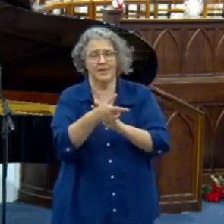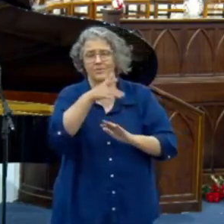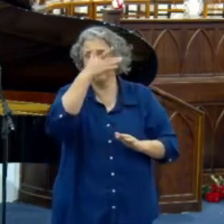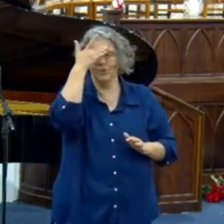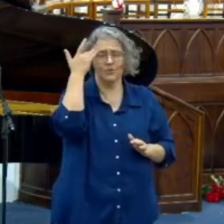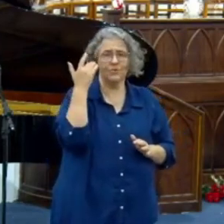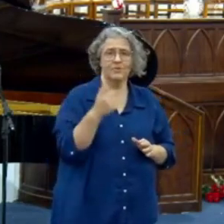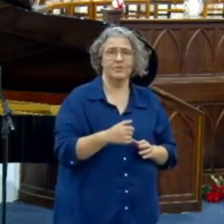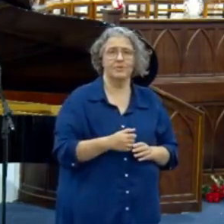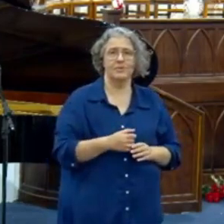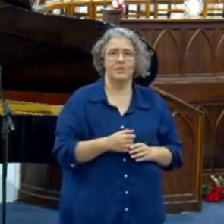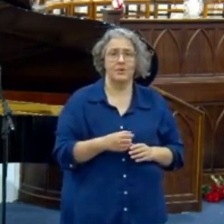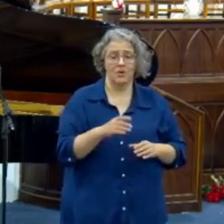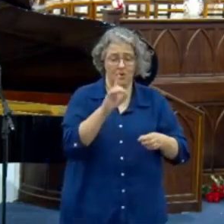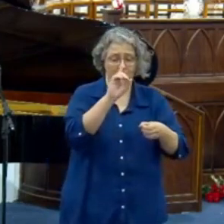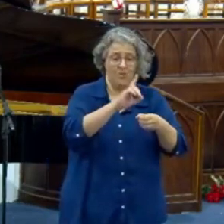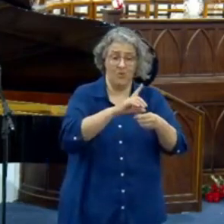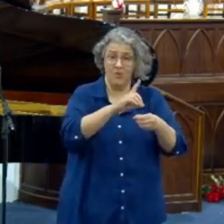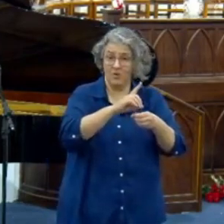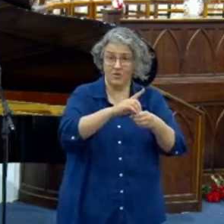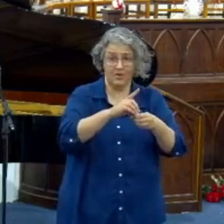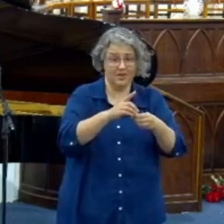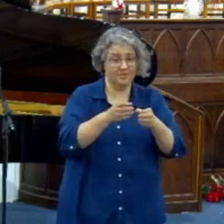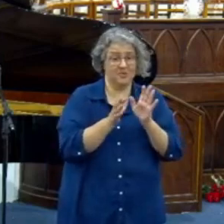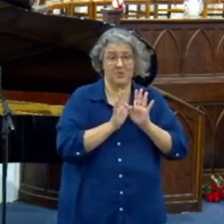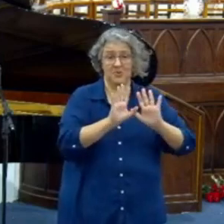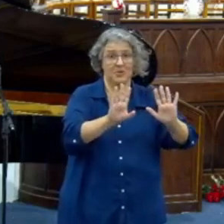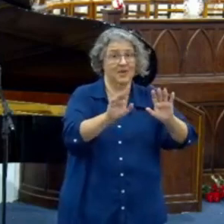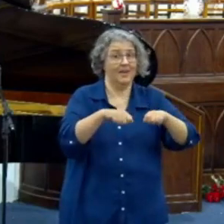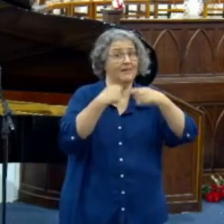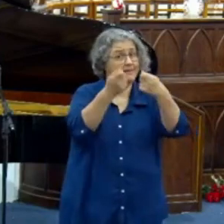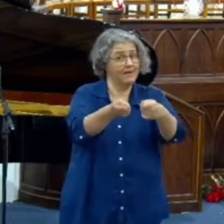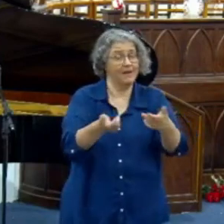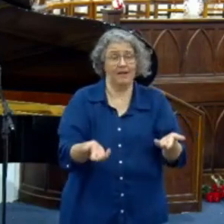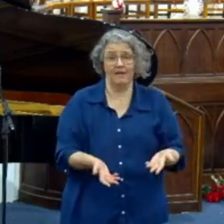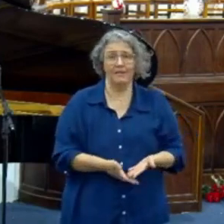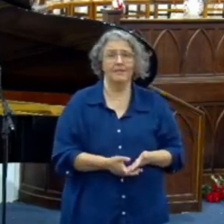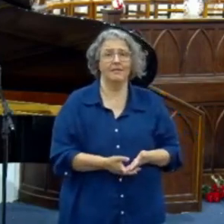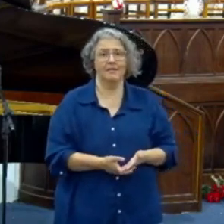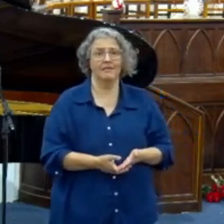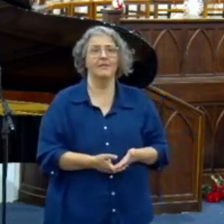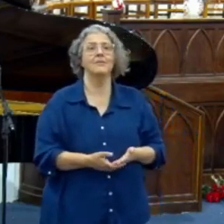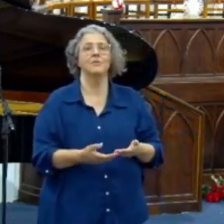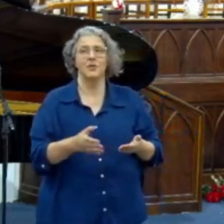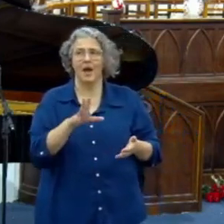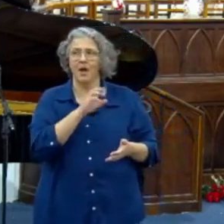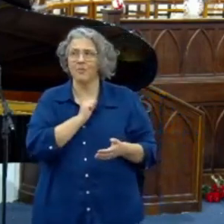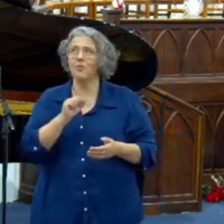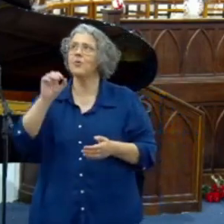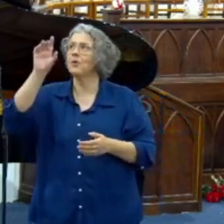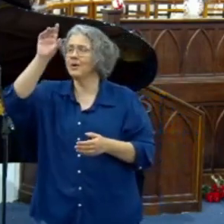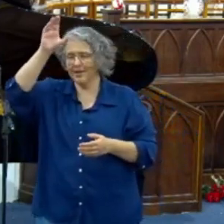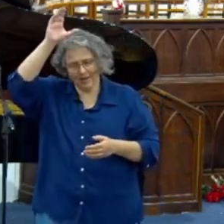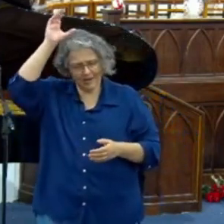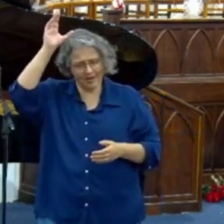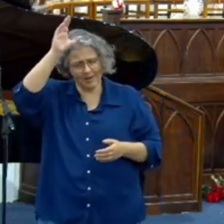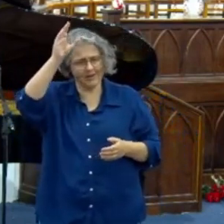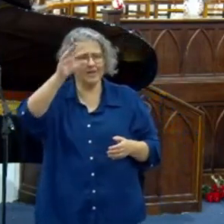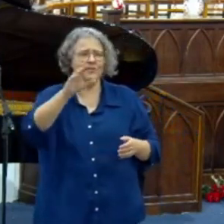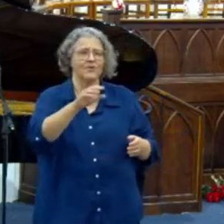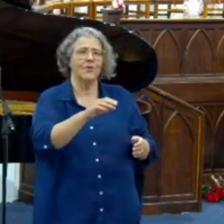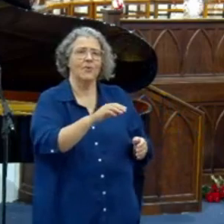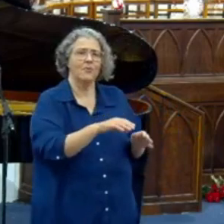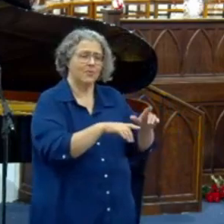quer entregar o seu dízimo, que são 10% daquilo que ele recebe para, por amor a Deus, para que a obra missionária